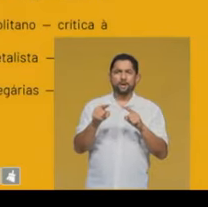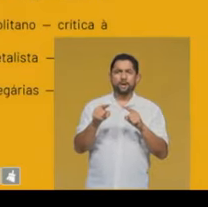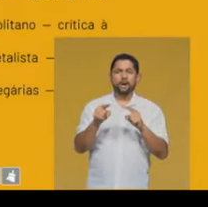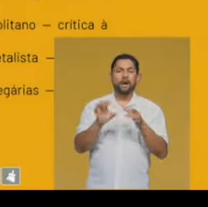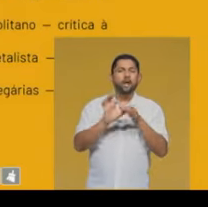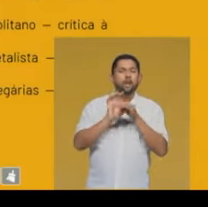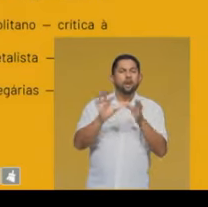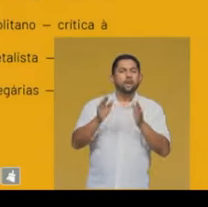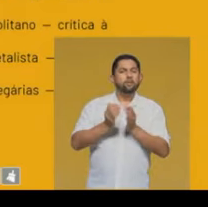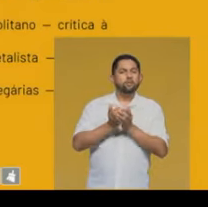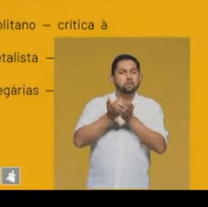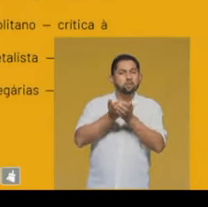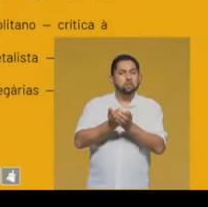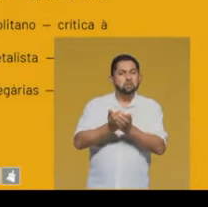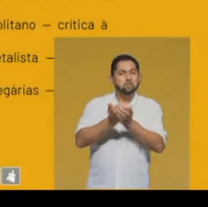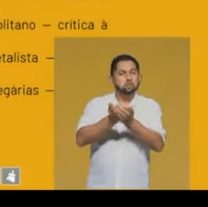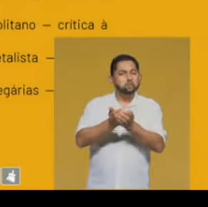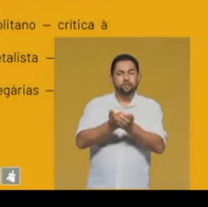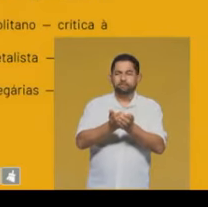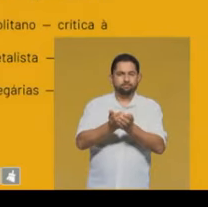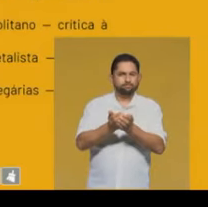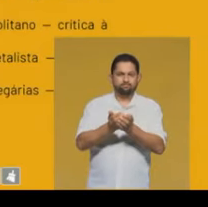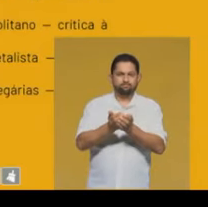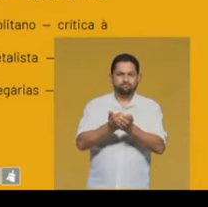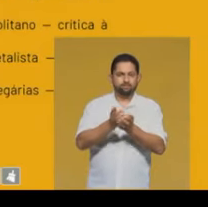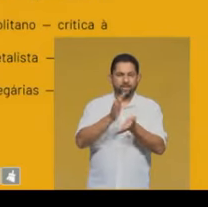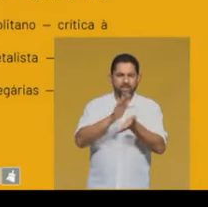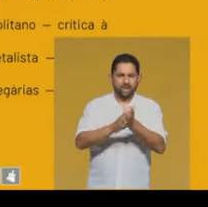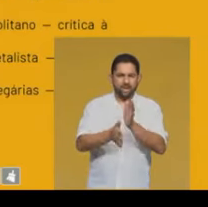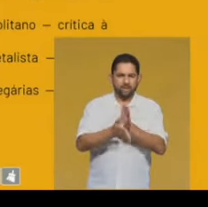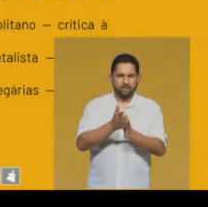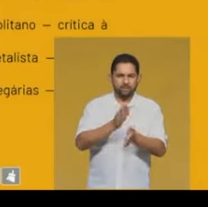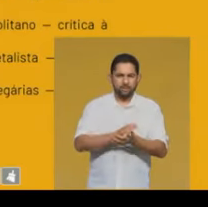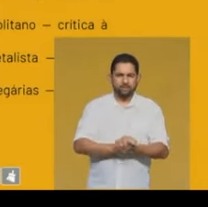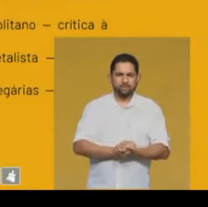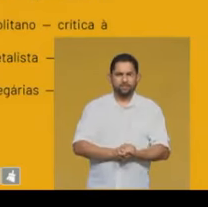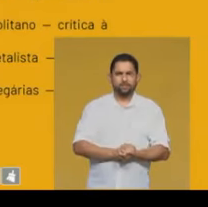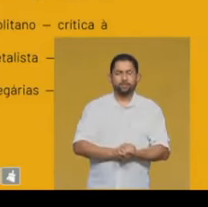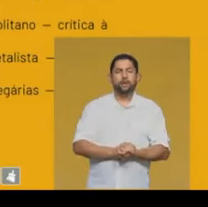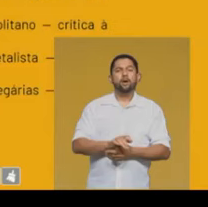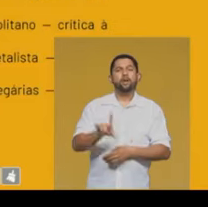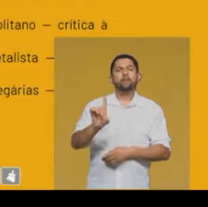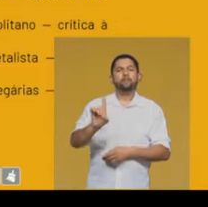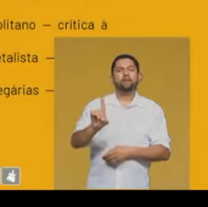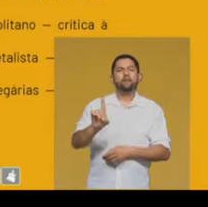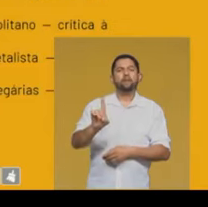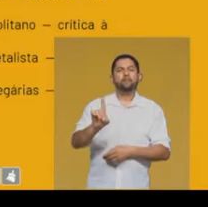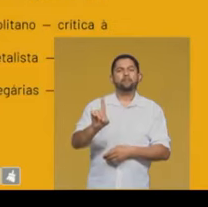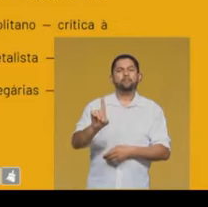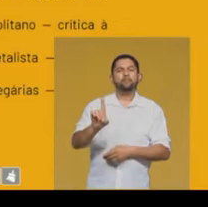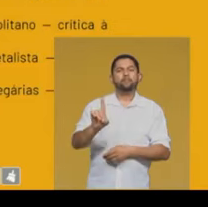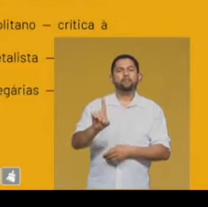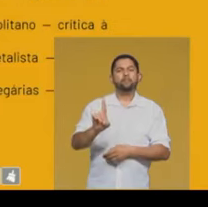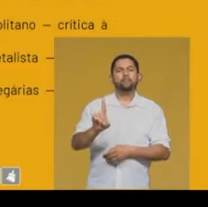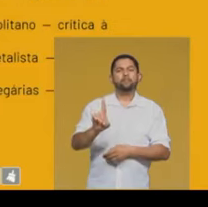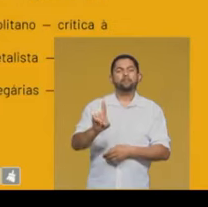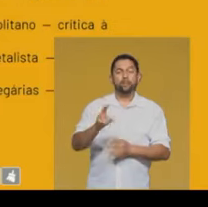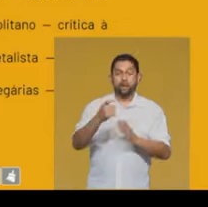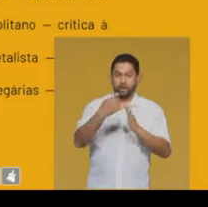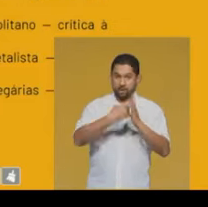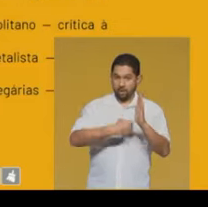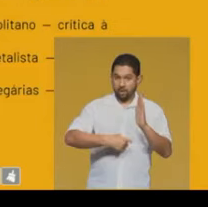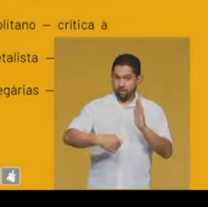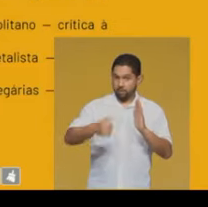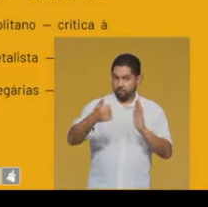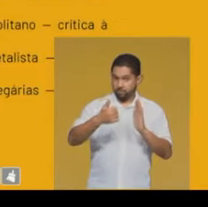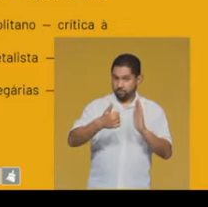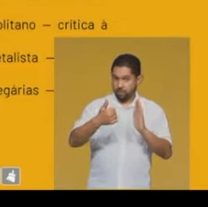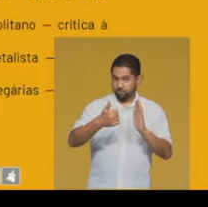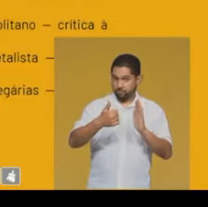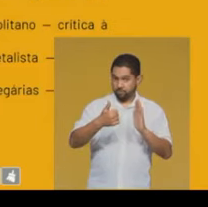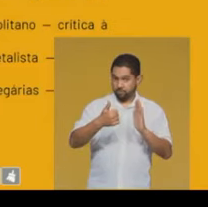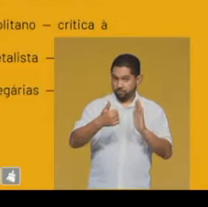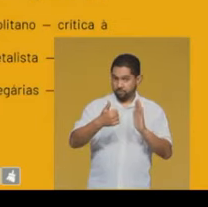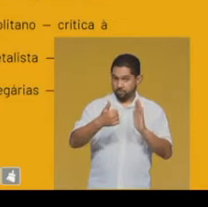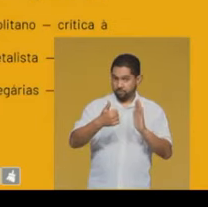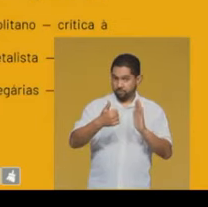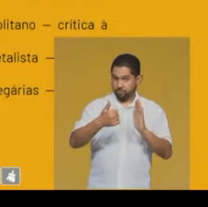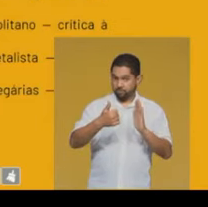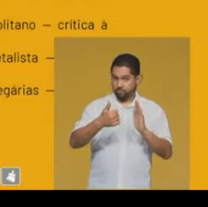de liberalismo? Não. Abandono da acumulação metalista é característica de